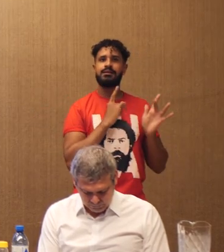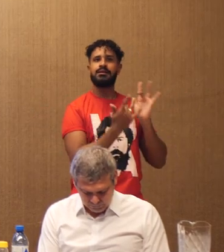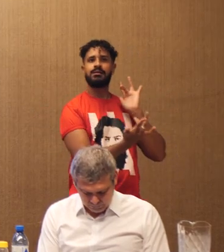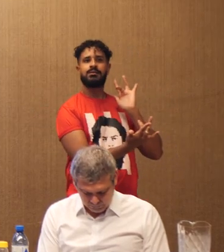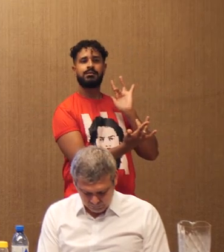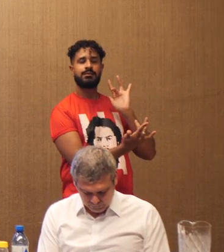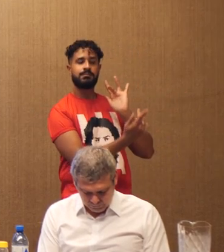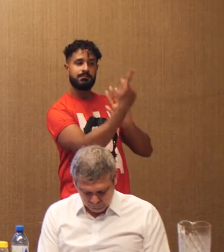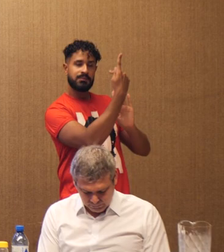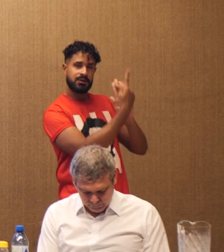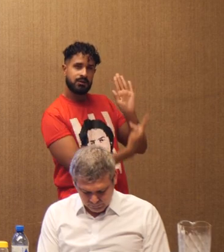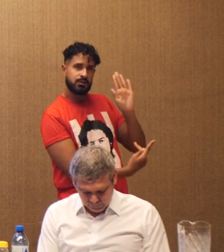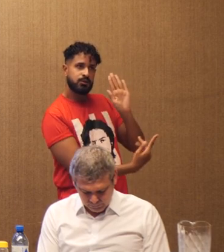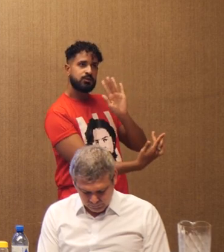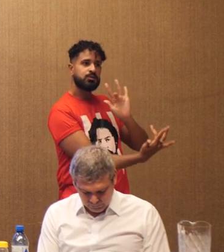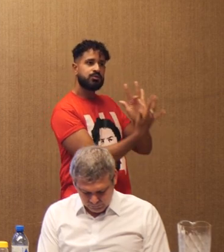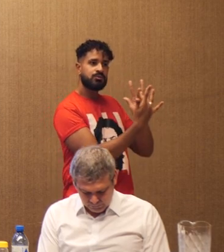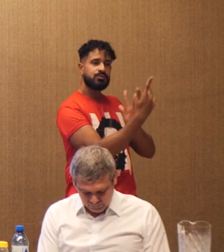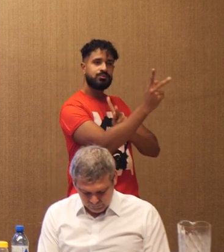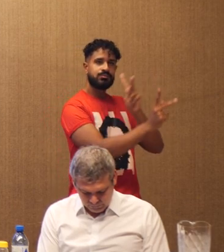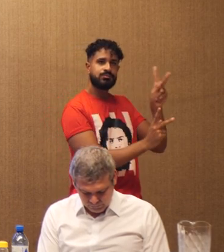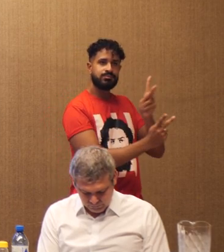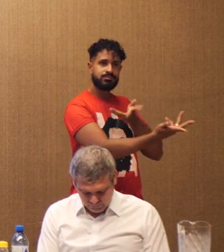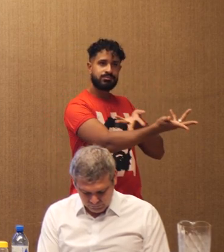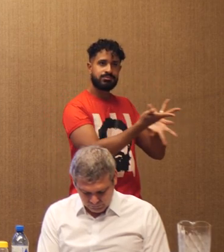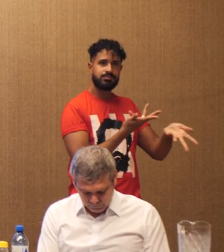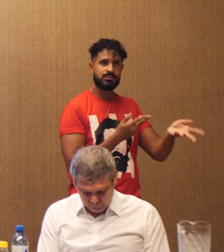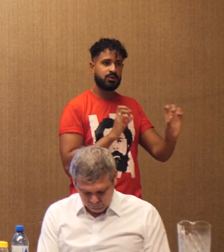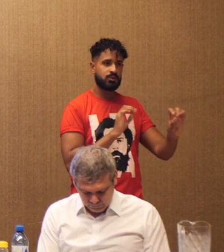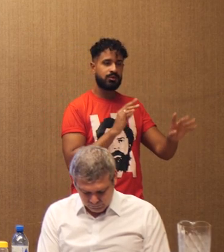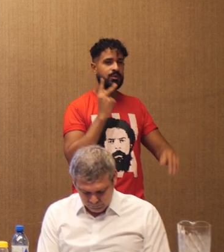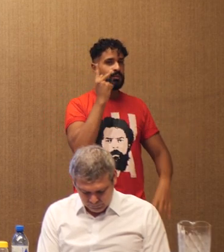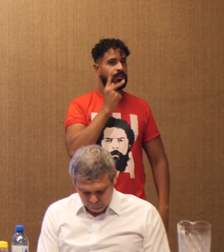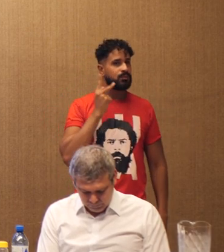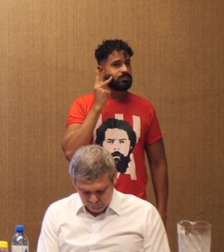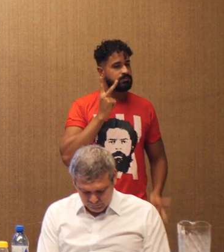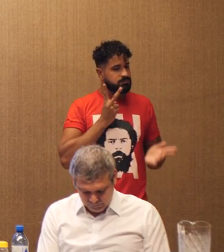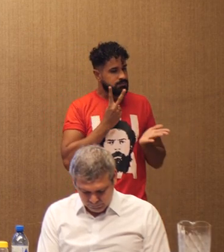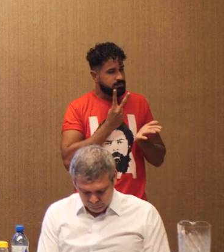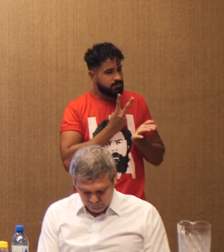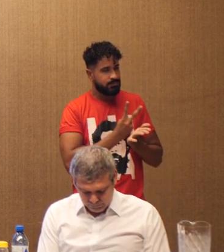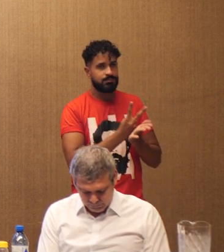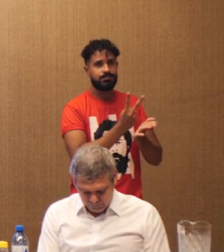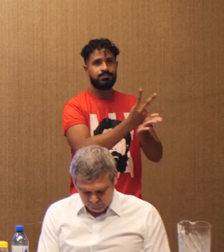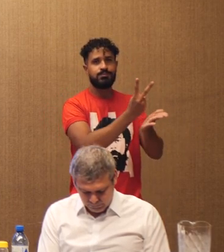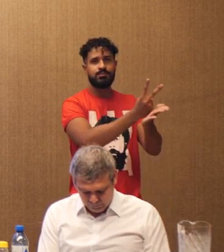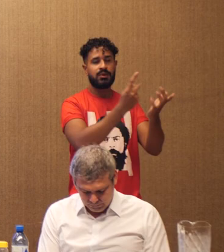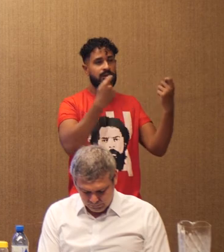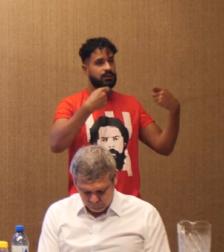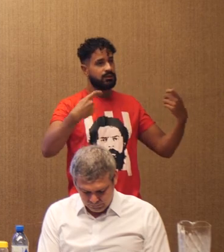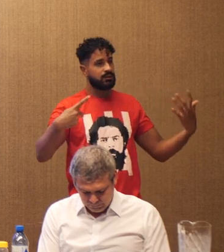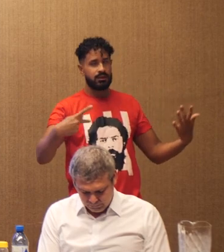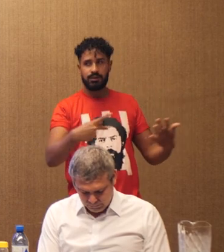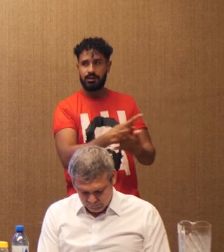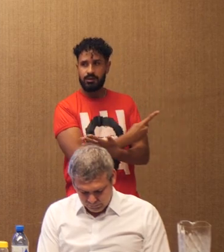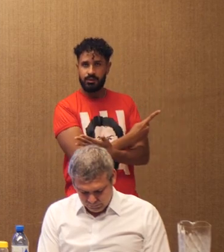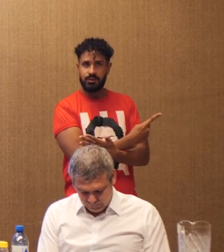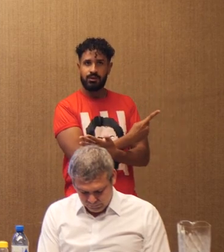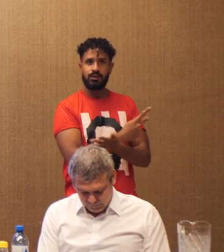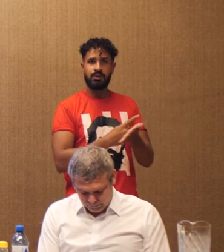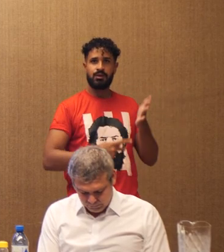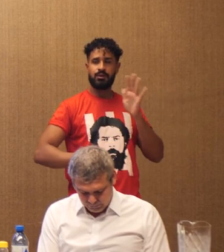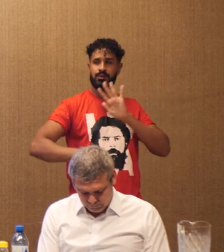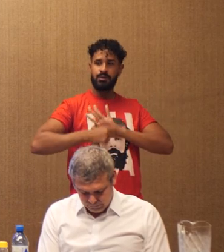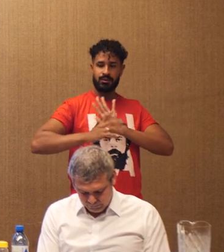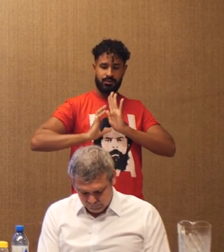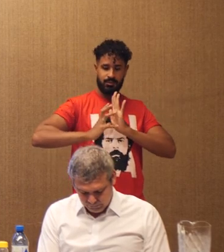este projeto em meio à educação política permanente que deve acontecer do